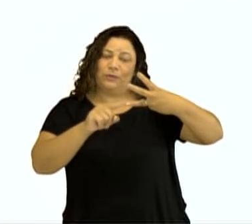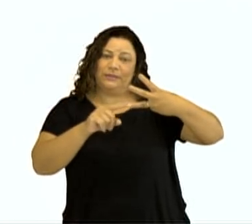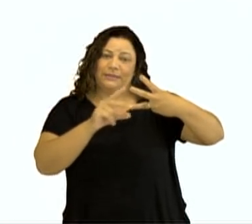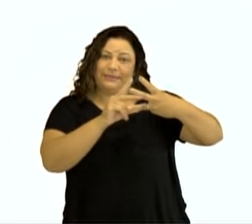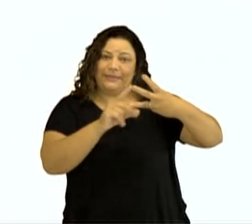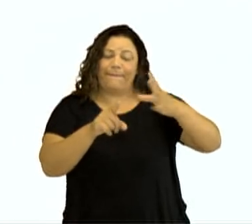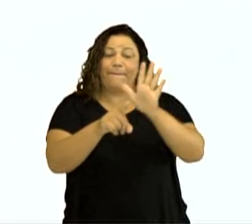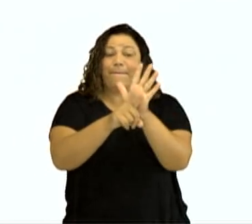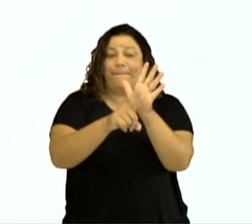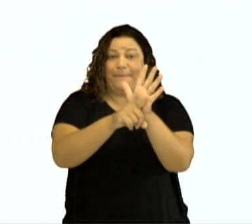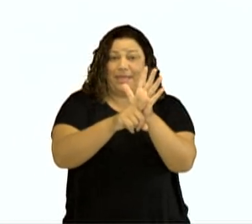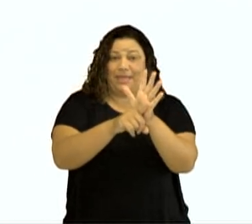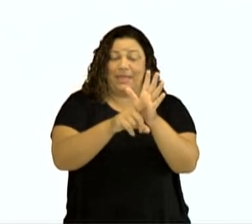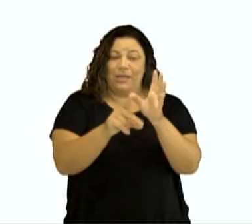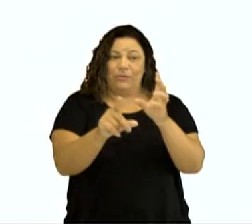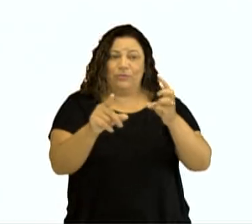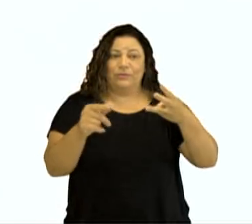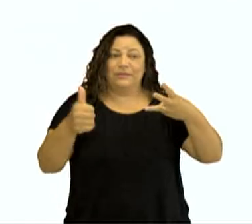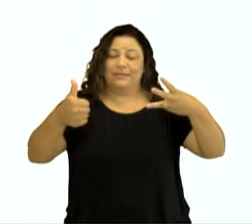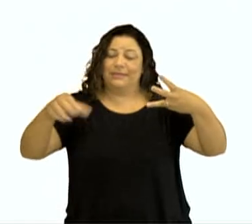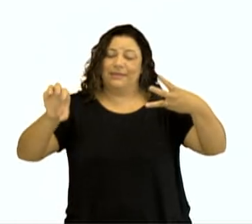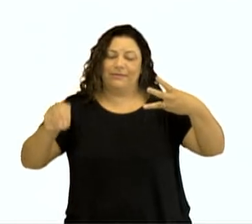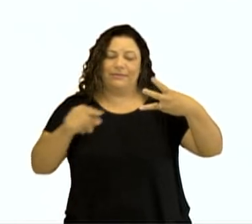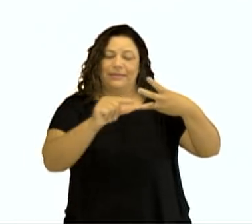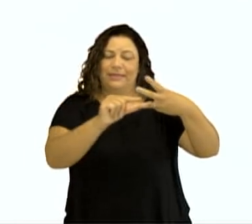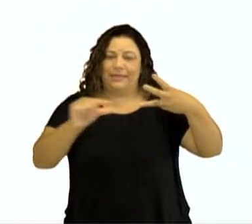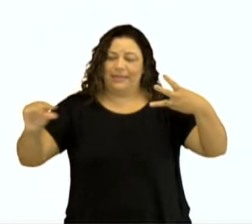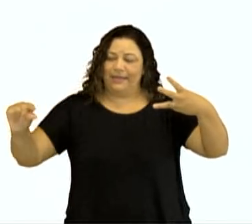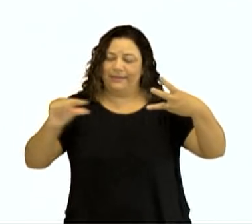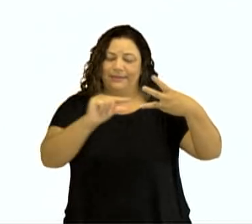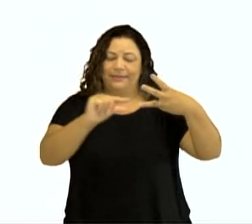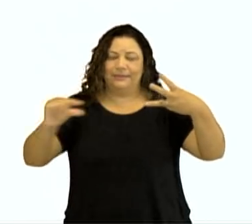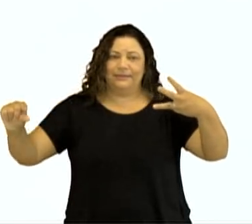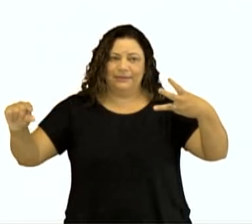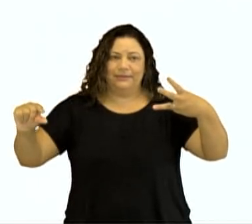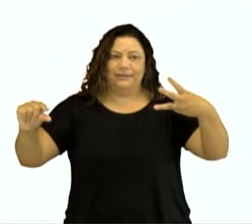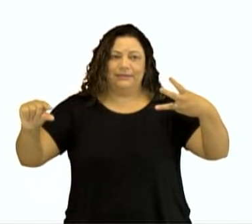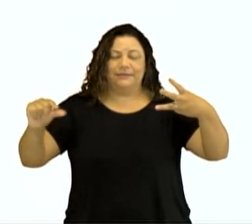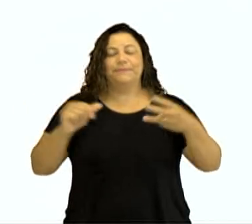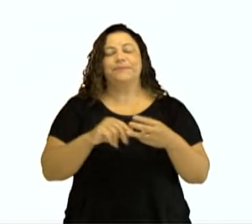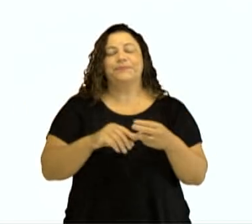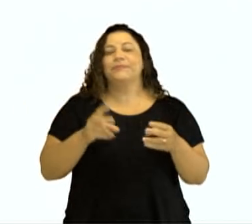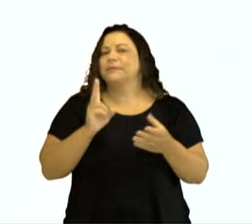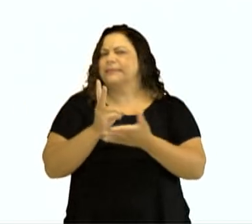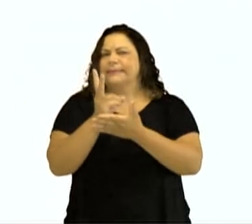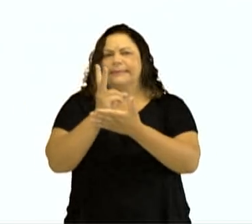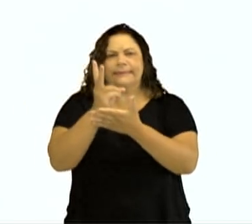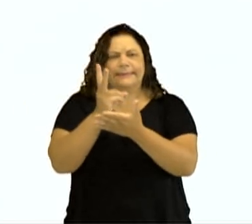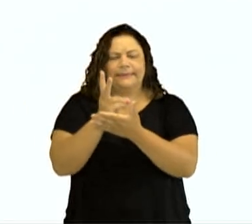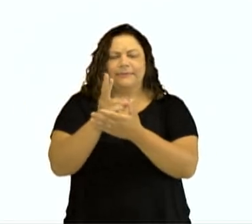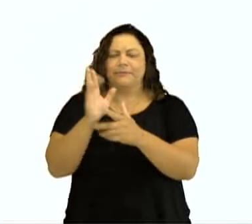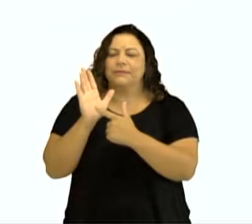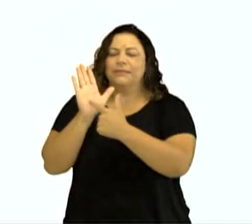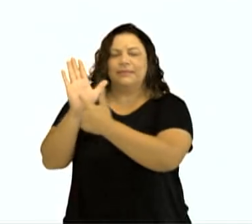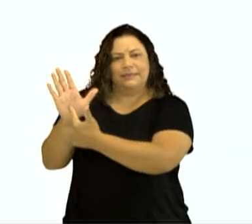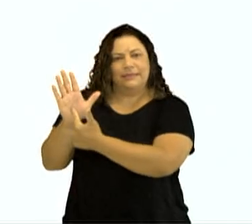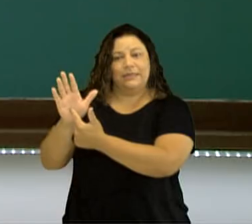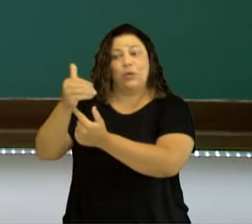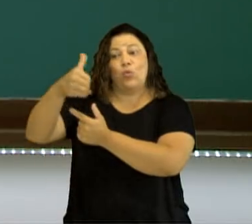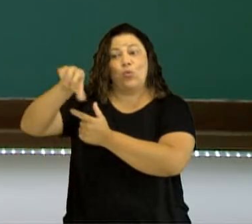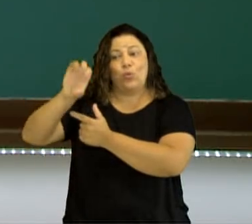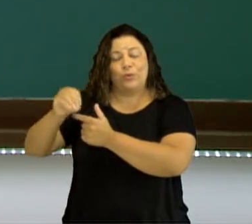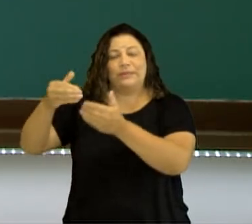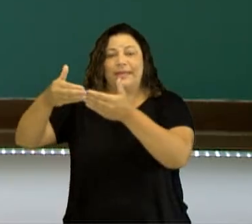infinito até o 10. A parte do infinito sempre será aberta e na nossa representação aqui o 10 também